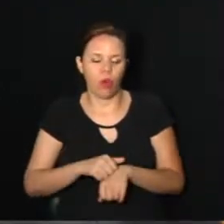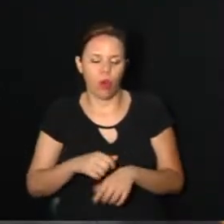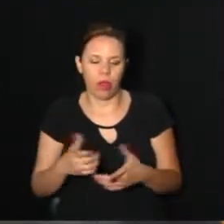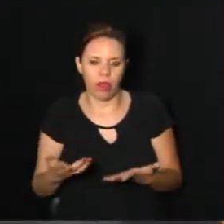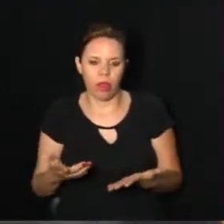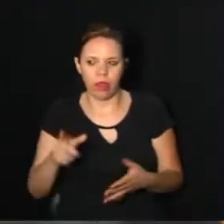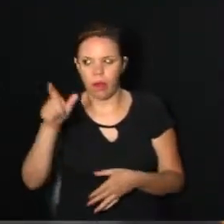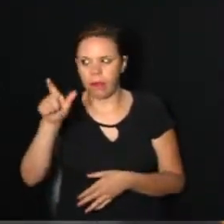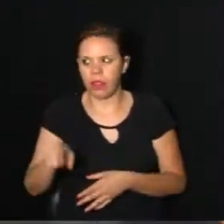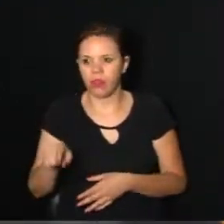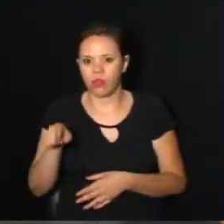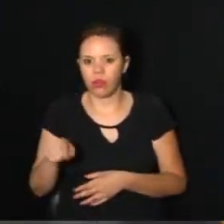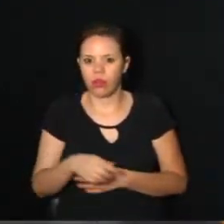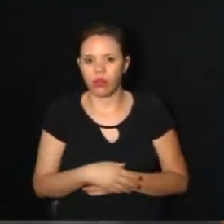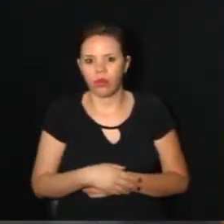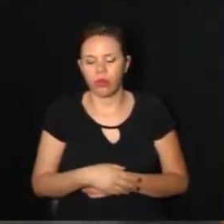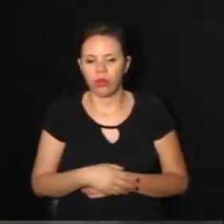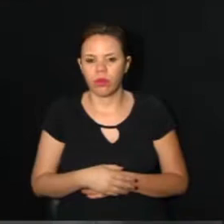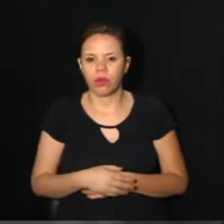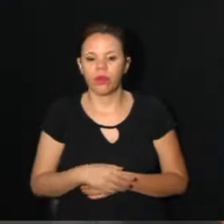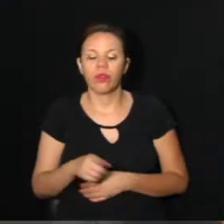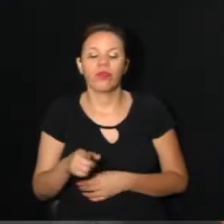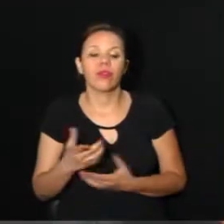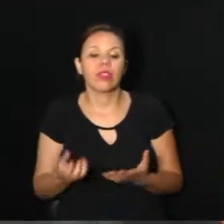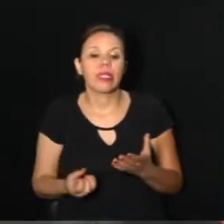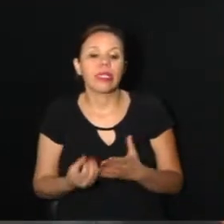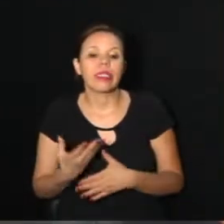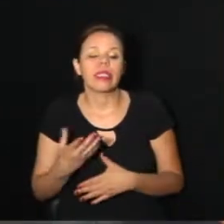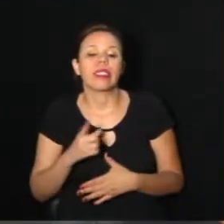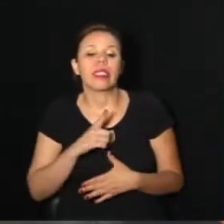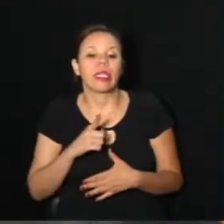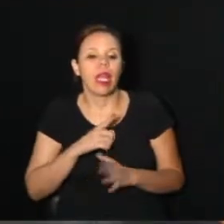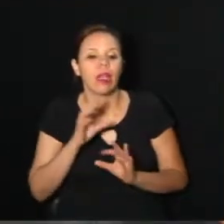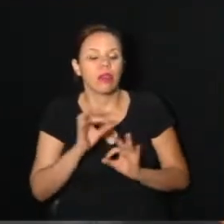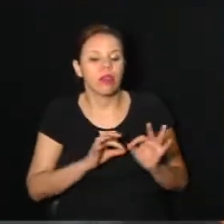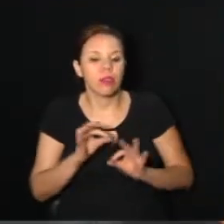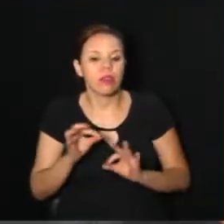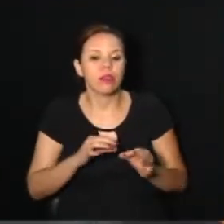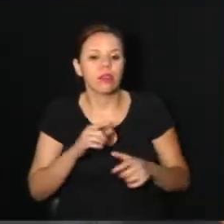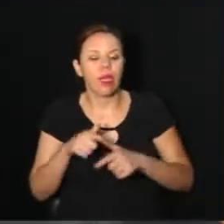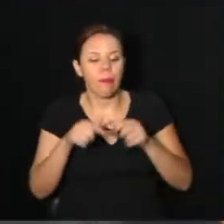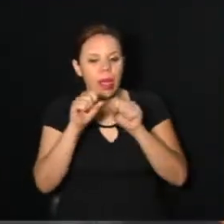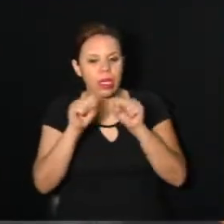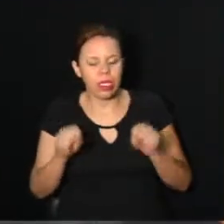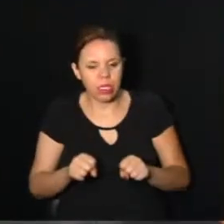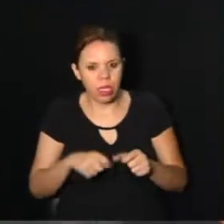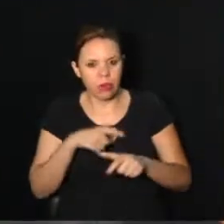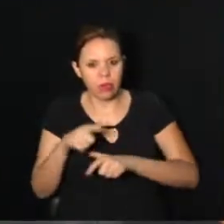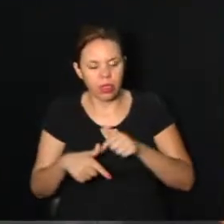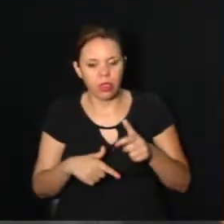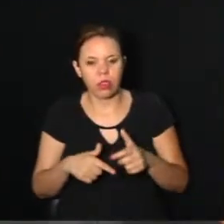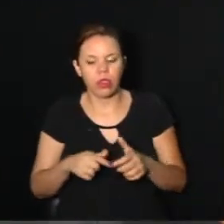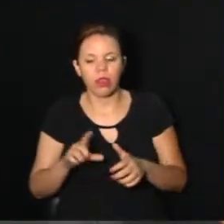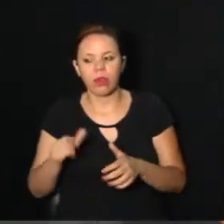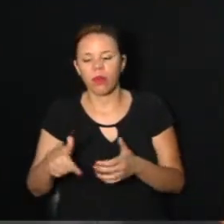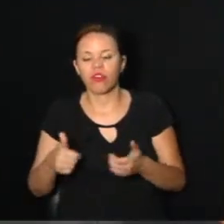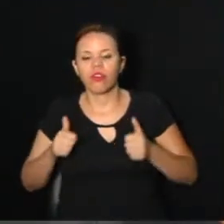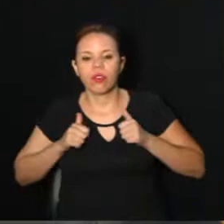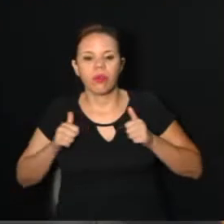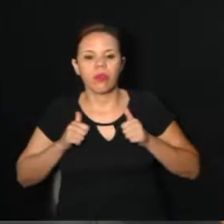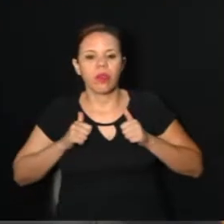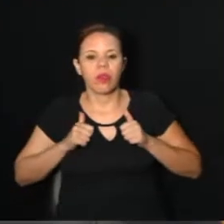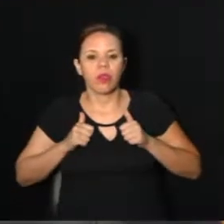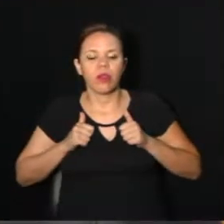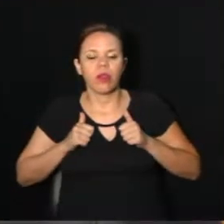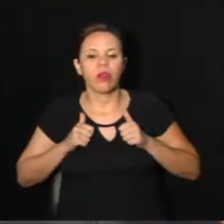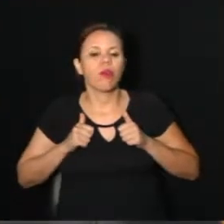pessoa, à medida em que você cria esse mecanismo, o desemprego, como está aí, ele